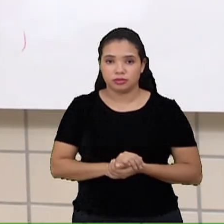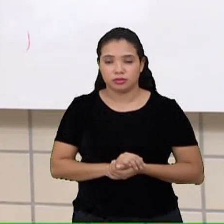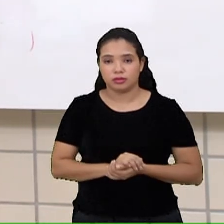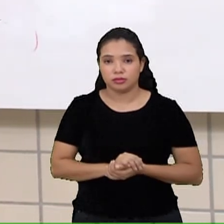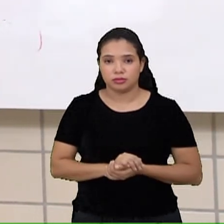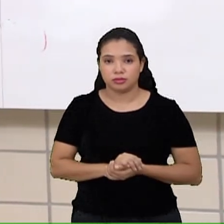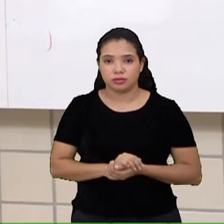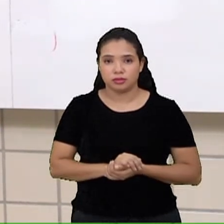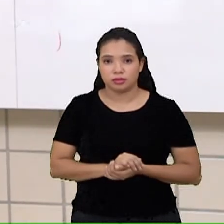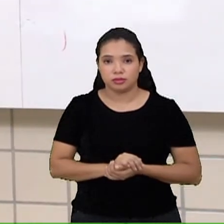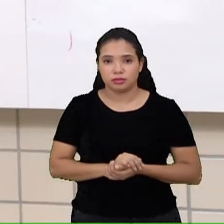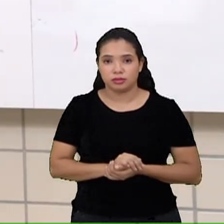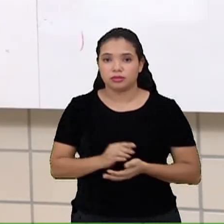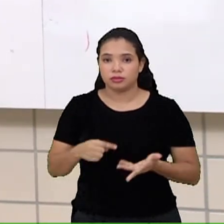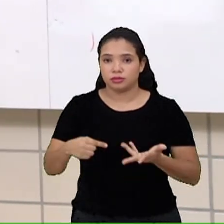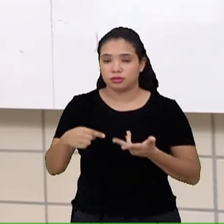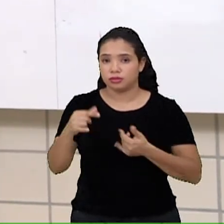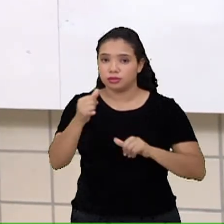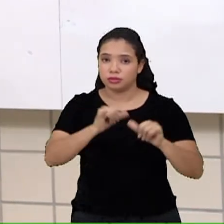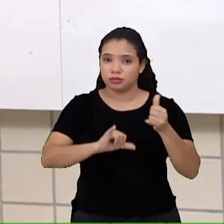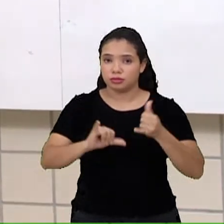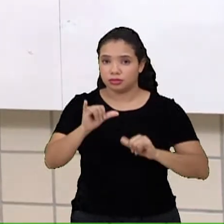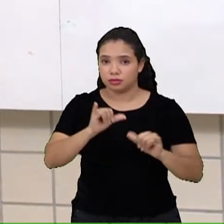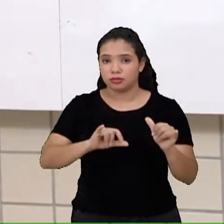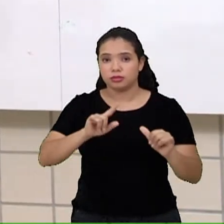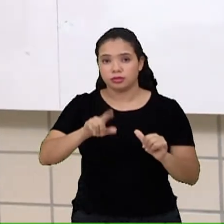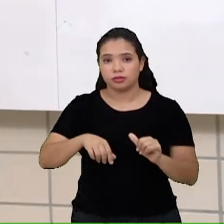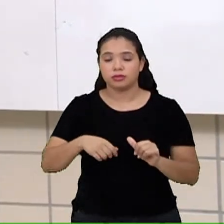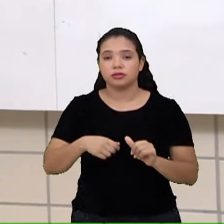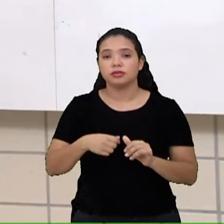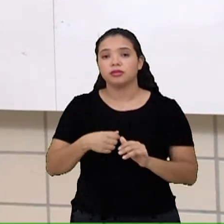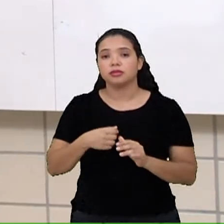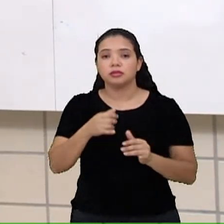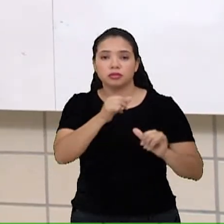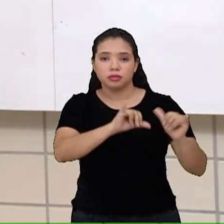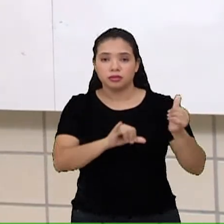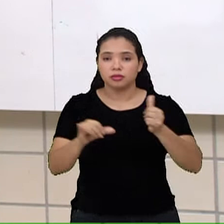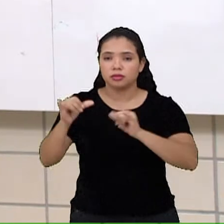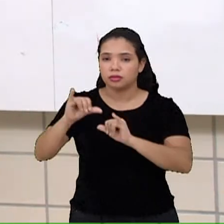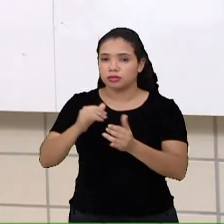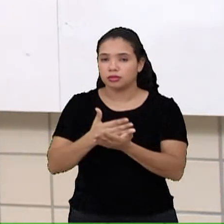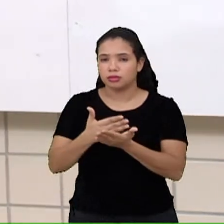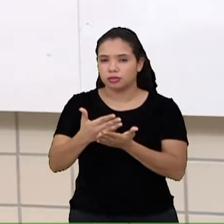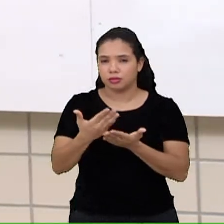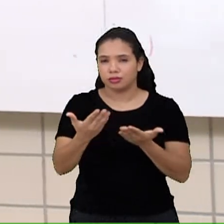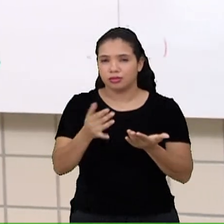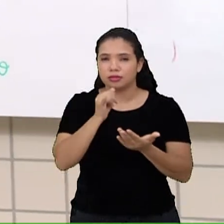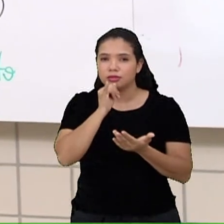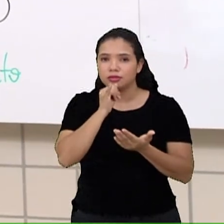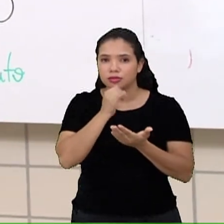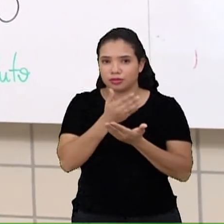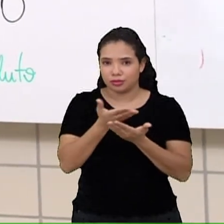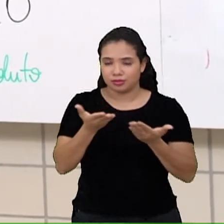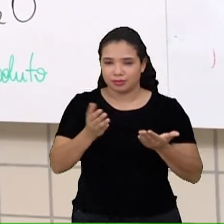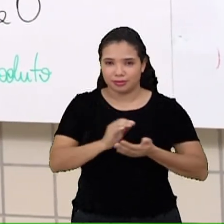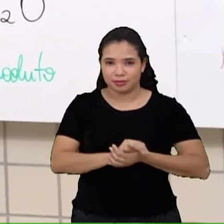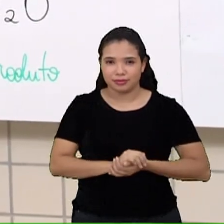meu elemento químico, né, que é a minha substância química inicial. Vamos lá, eu coloquei um exemplo aqui para